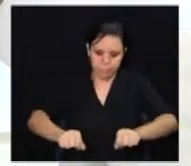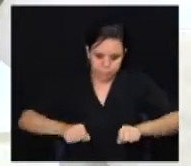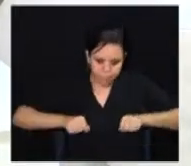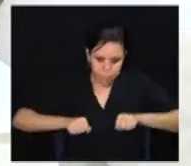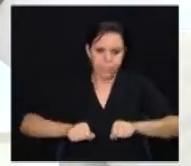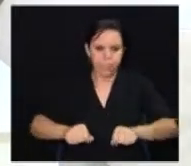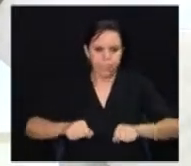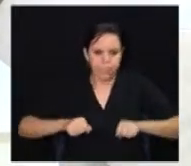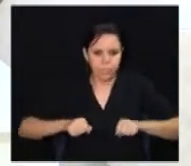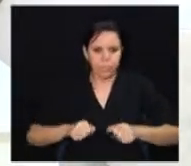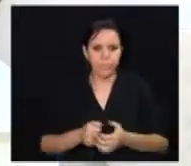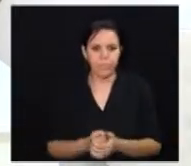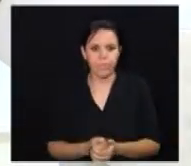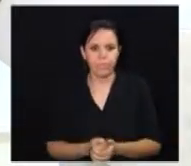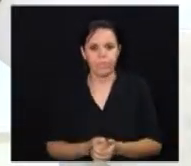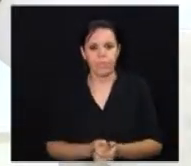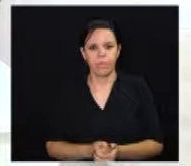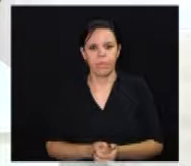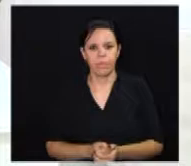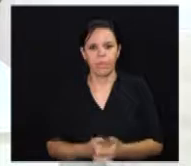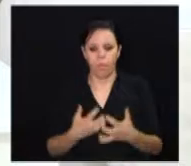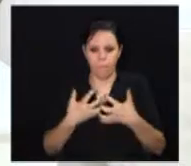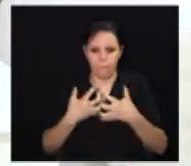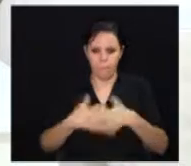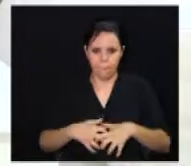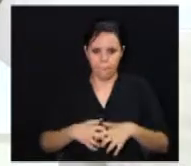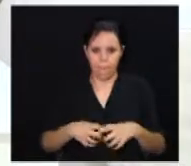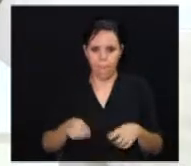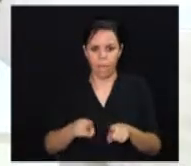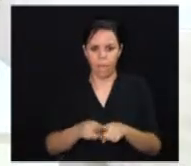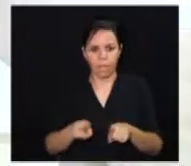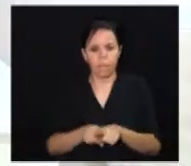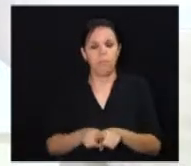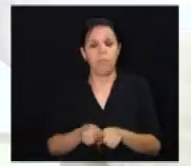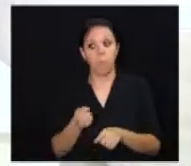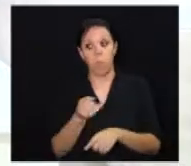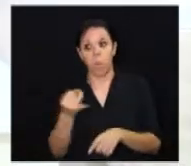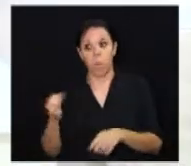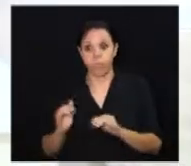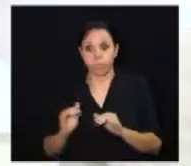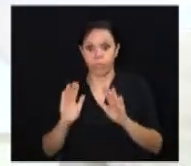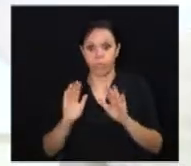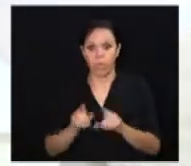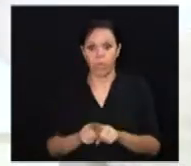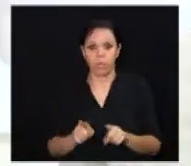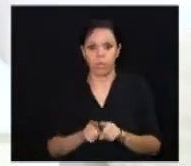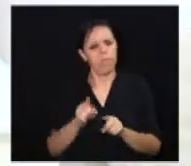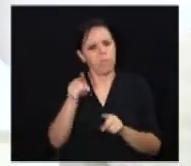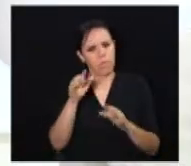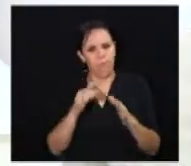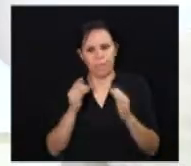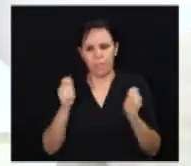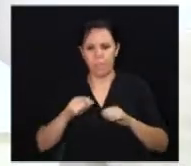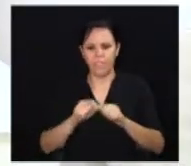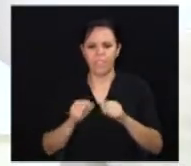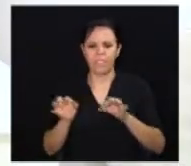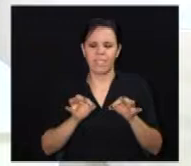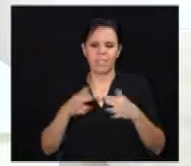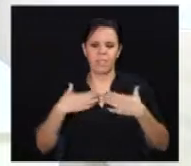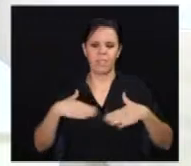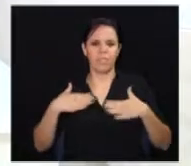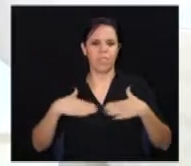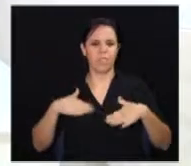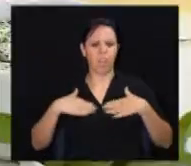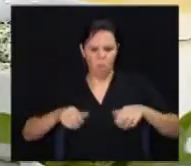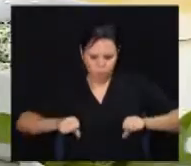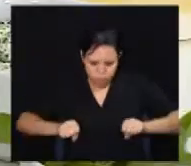com uma maceira, né, com uma máquina de massas, porque a gente tem uma quantidade muito alta, mas em casa dá para fazer tranquilamente com o rolo, com